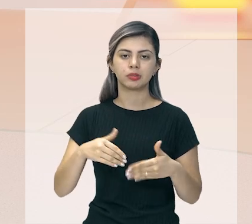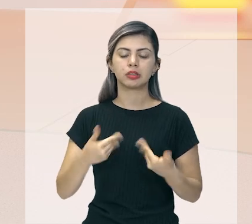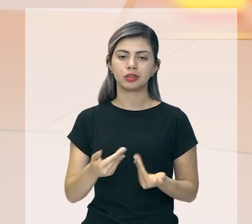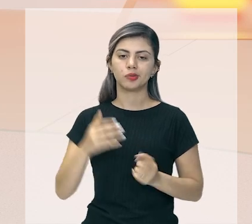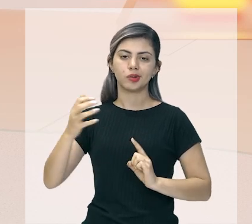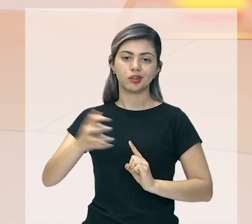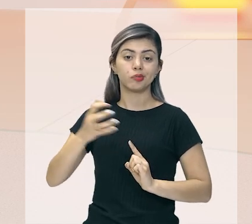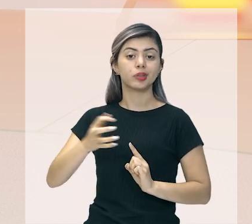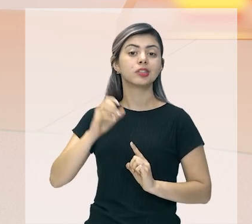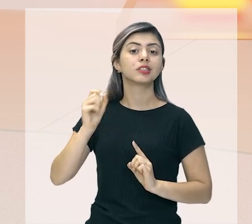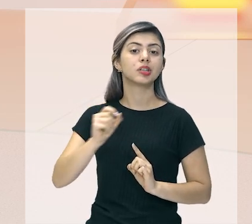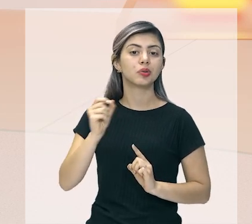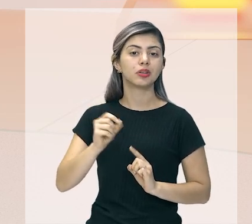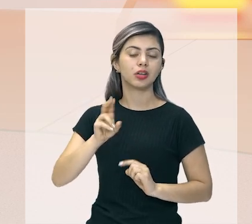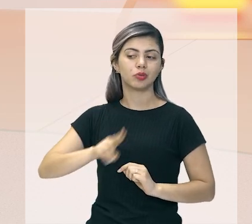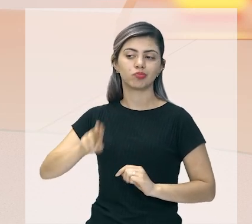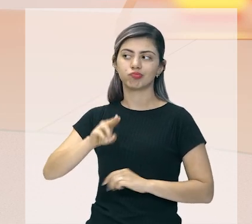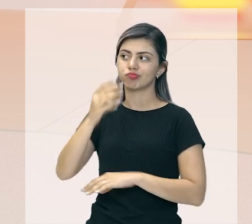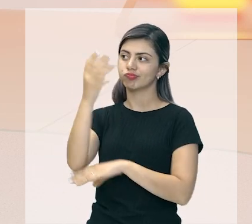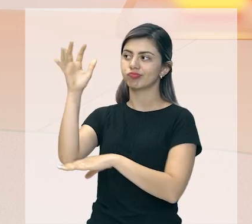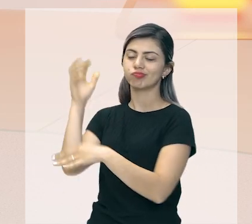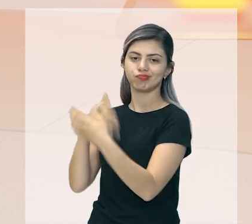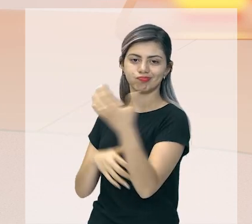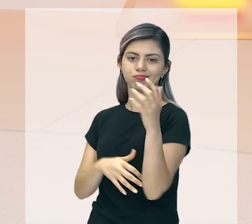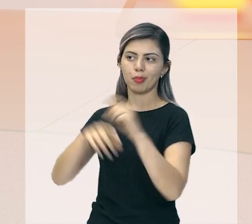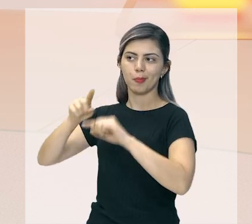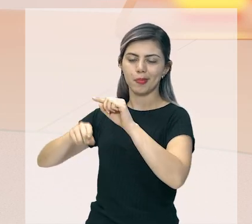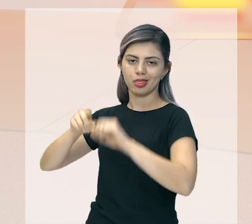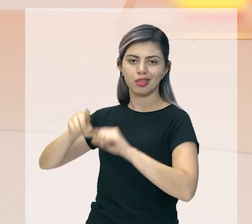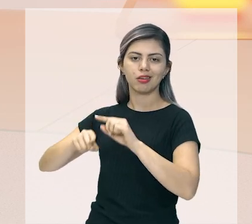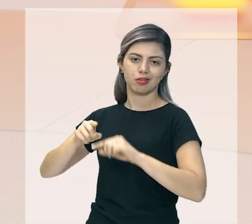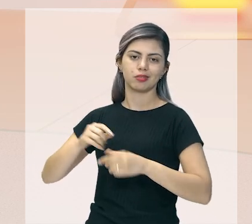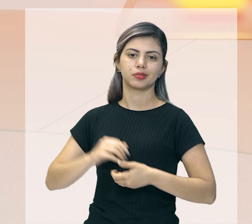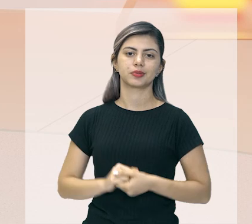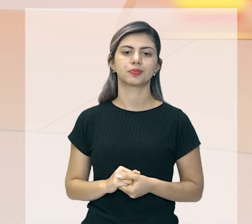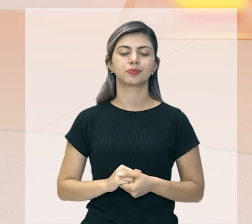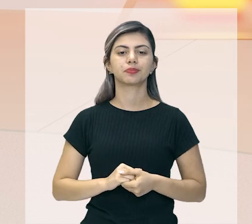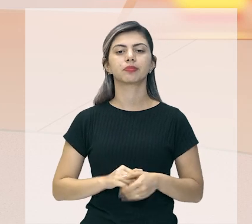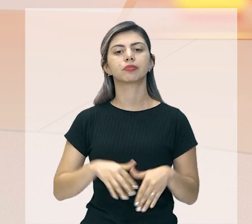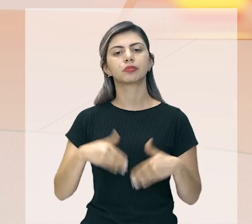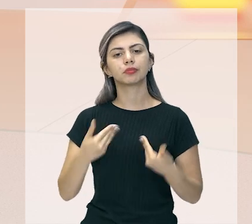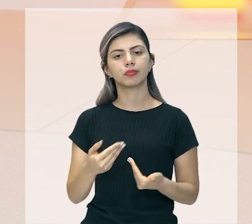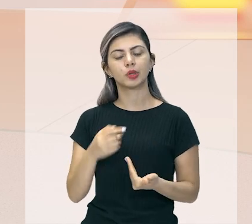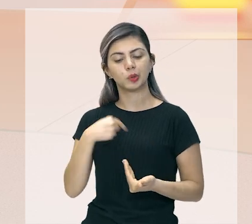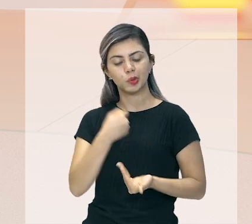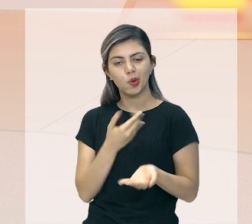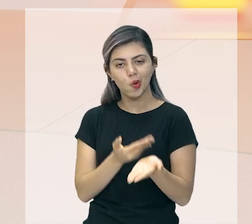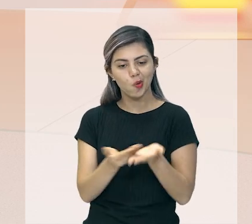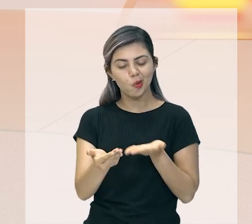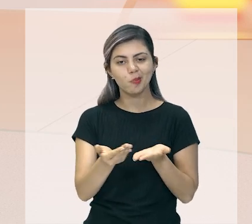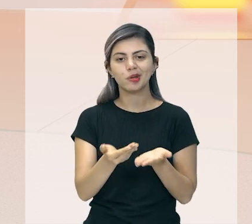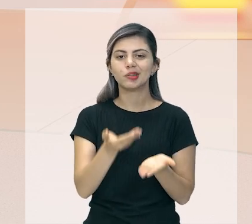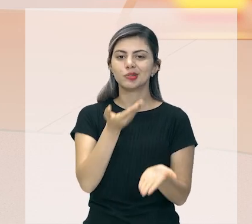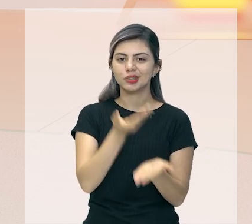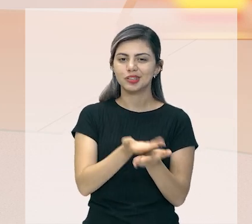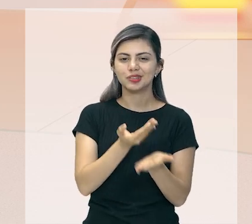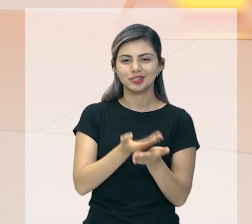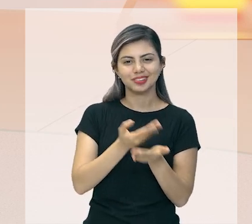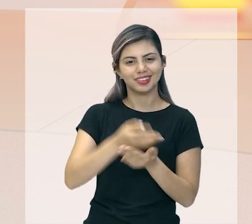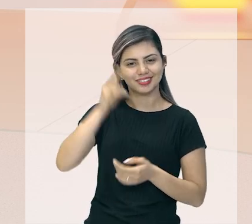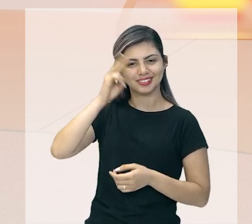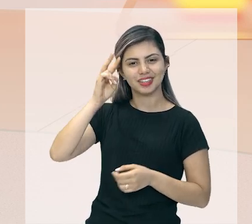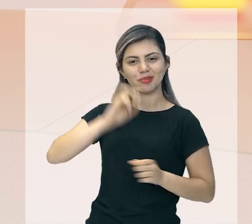reflexo em quê? No uso da natureza, no uso dos recursos naturais. A gente começou o nosso curso de geografia, vocês lembram, com